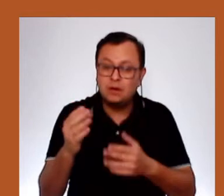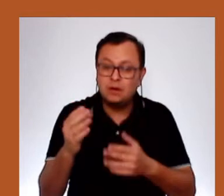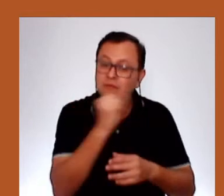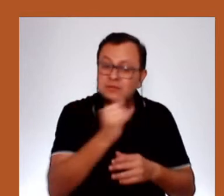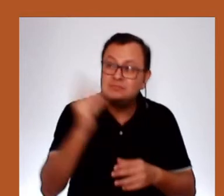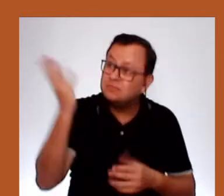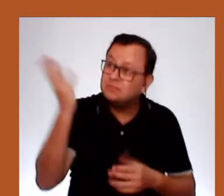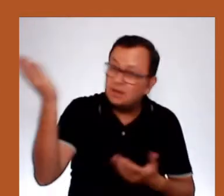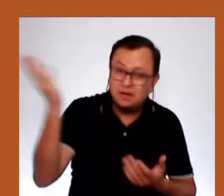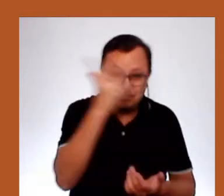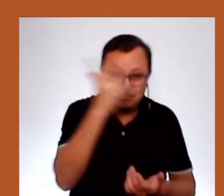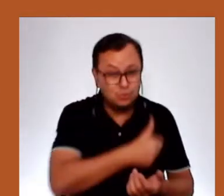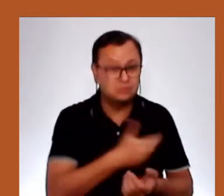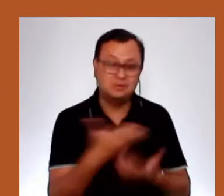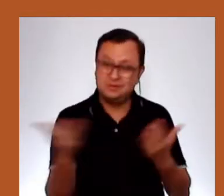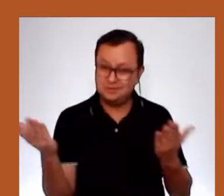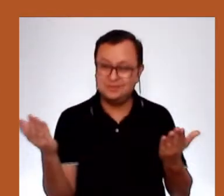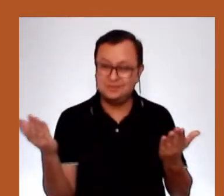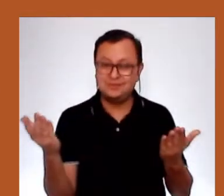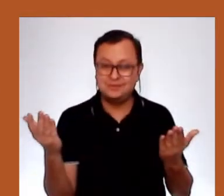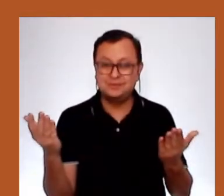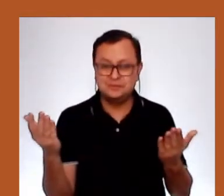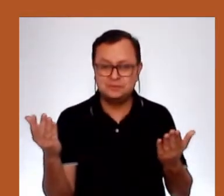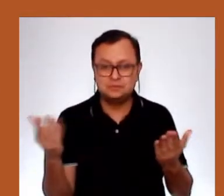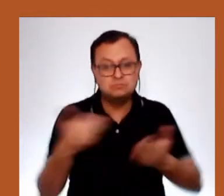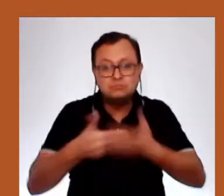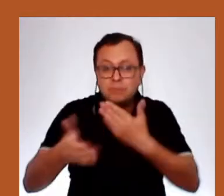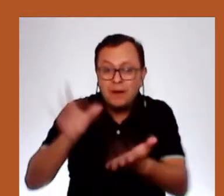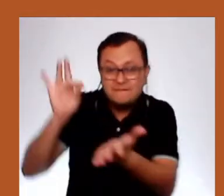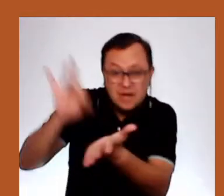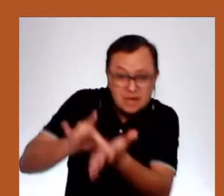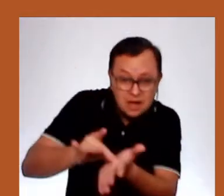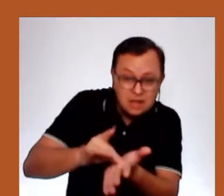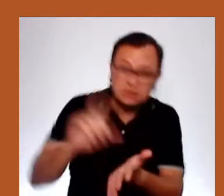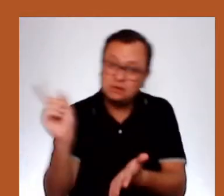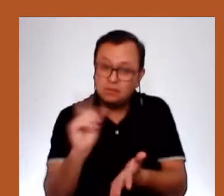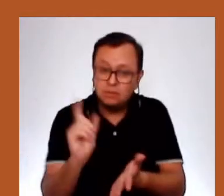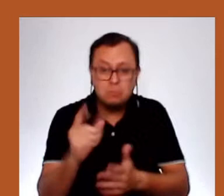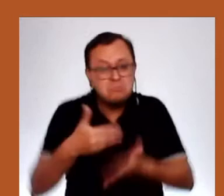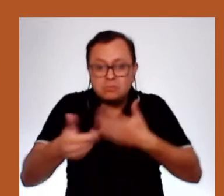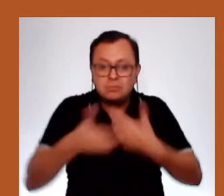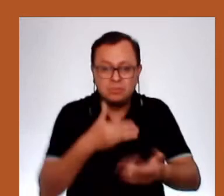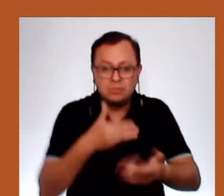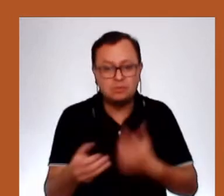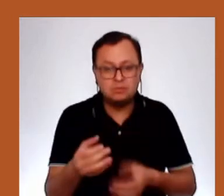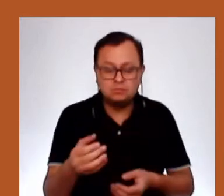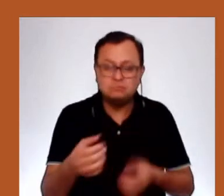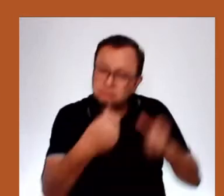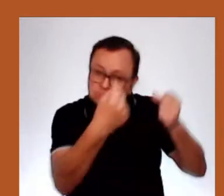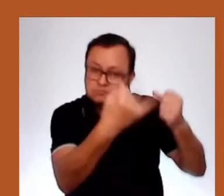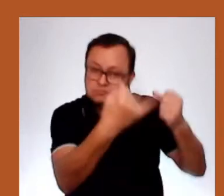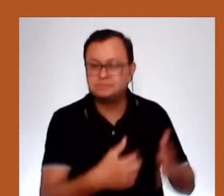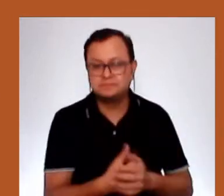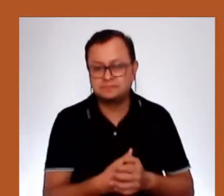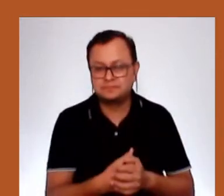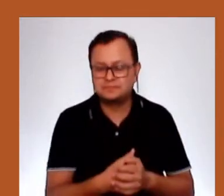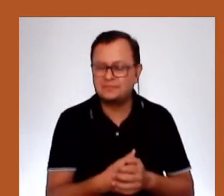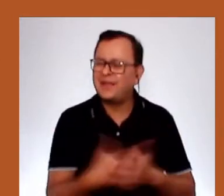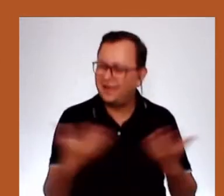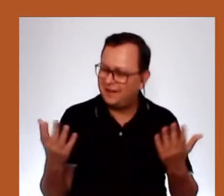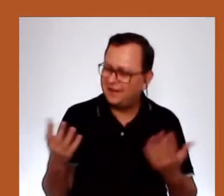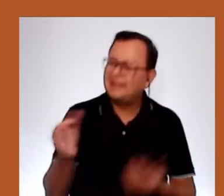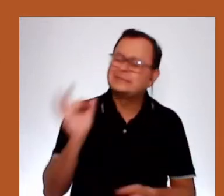se vê, que se imagina, né? Sendo real ou não sendo real. Ela emprestou os olhos dela